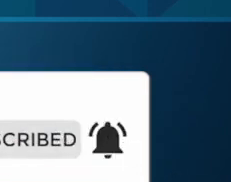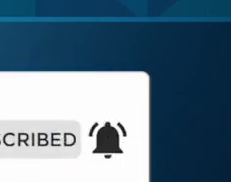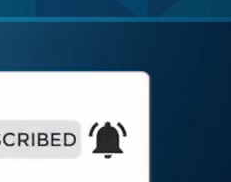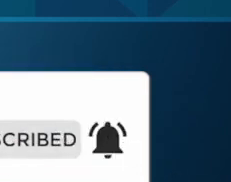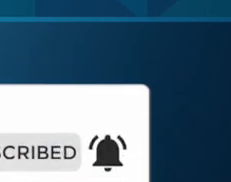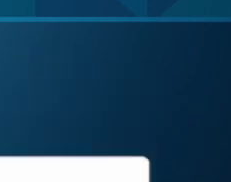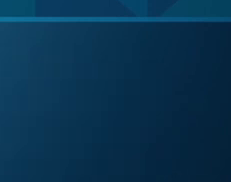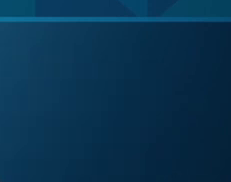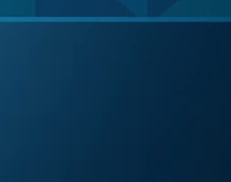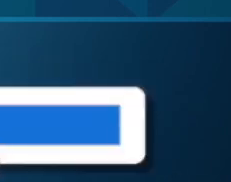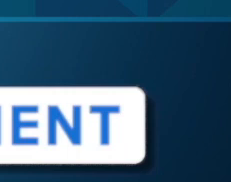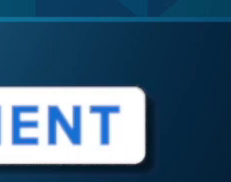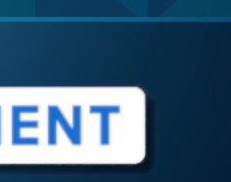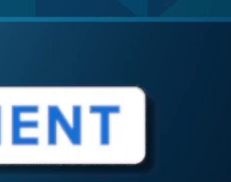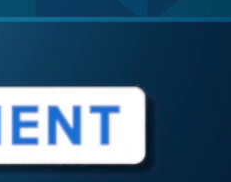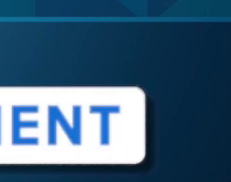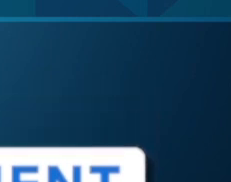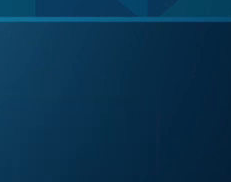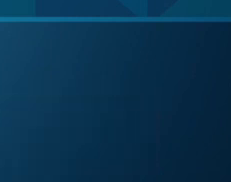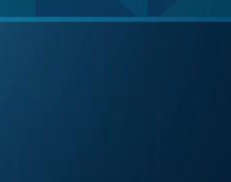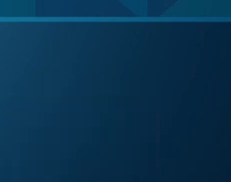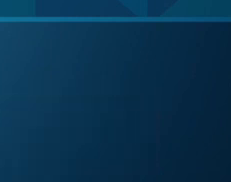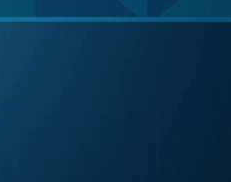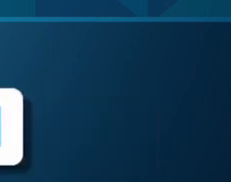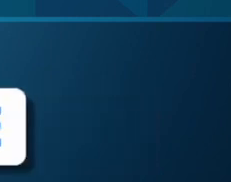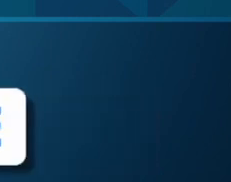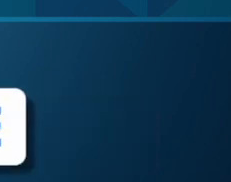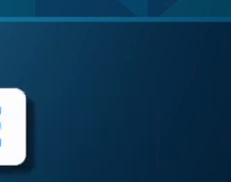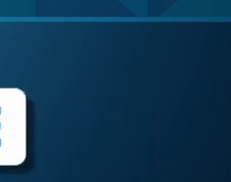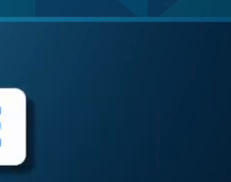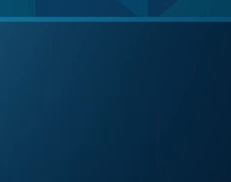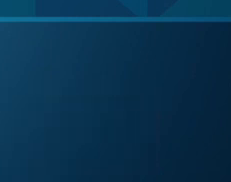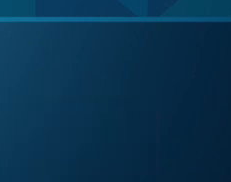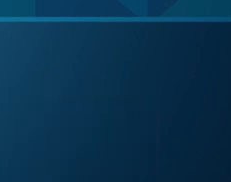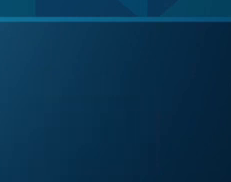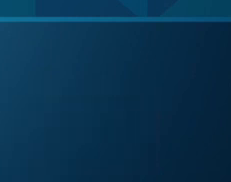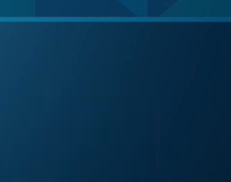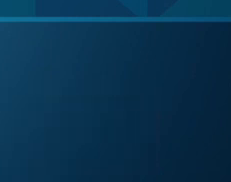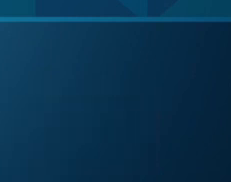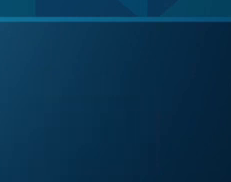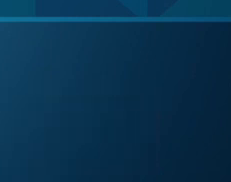botão notificação for comentário não faz tutan ba media social Siraceluk.